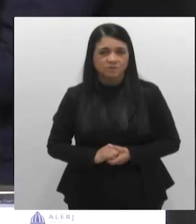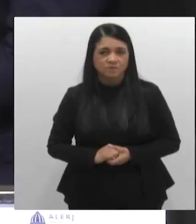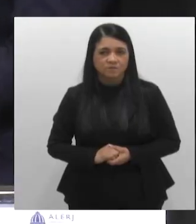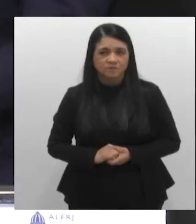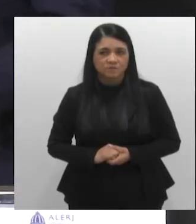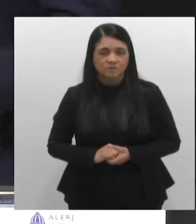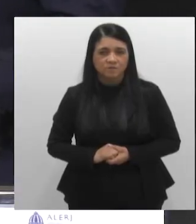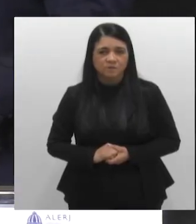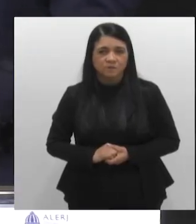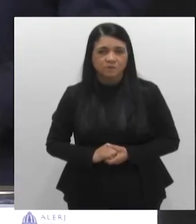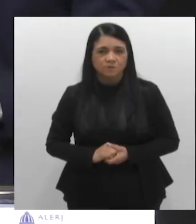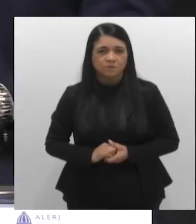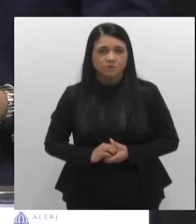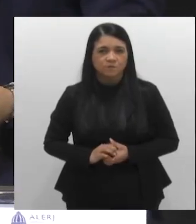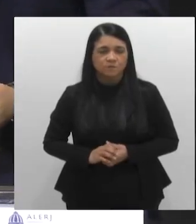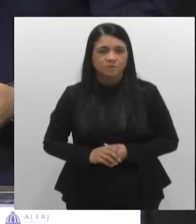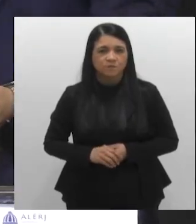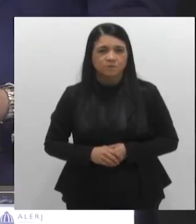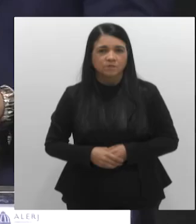aqui, tira o outro aqui.